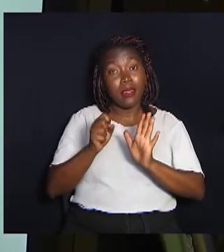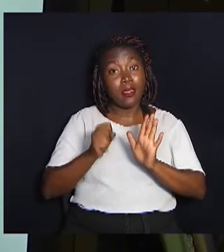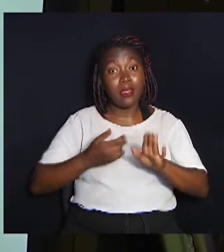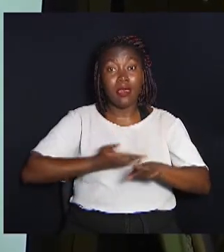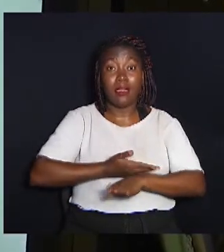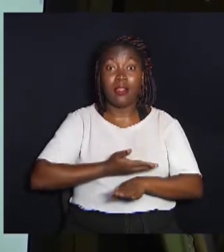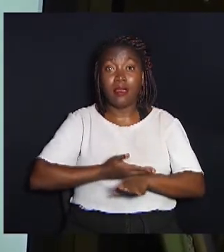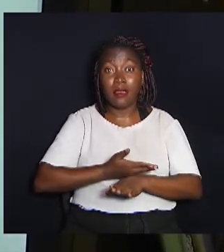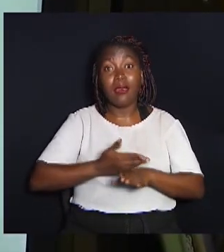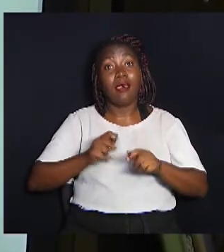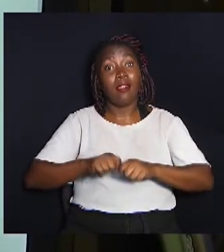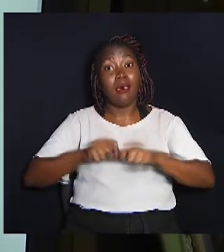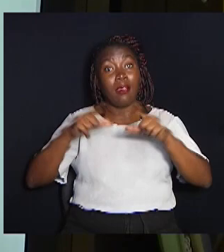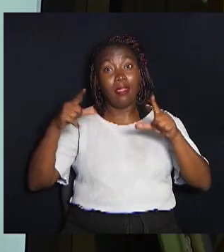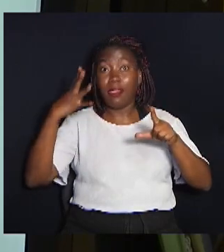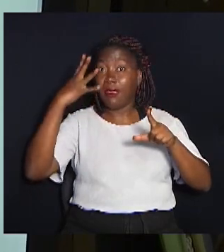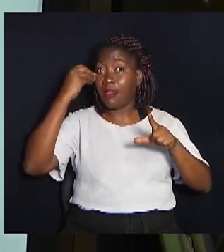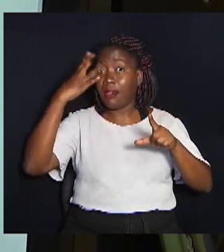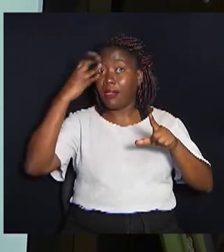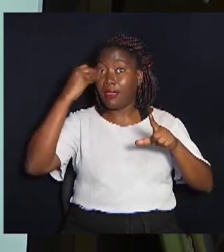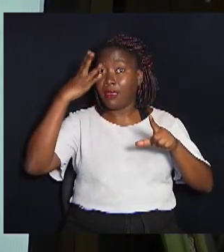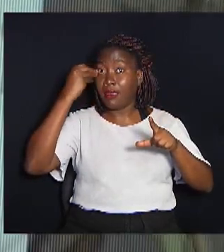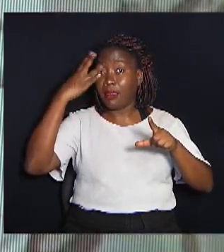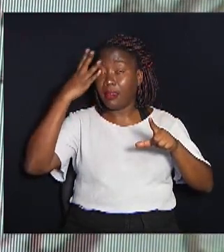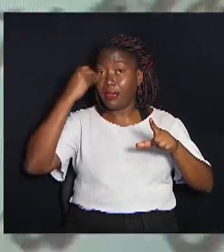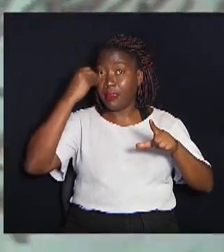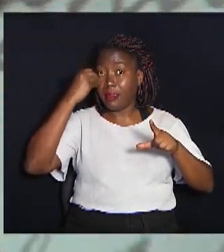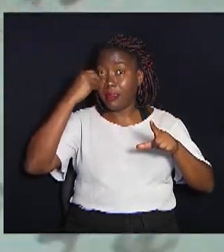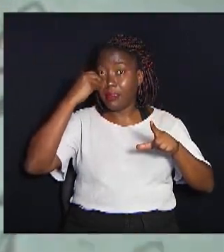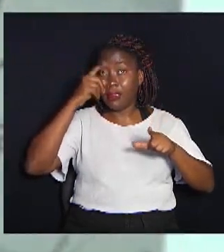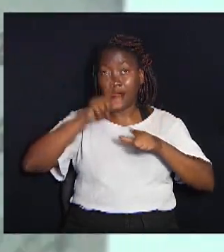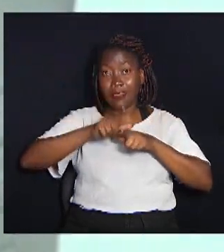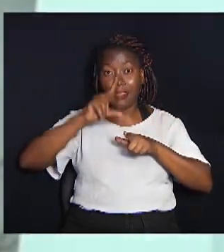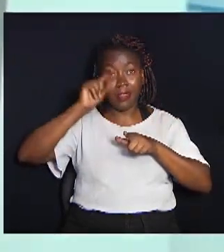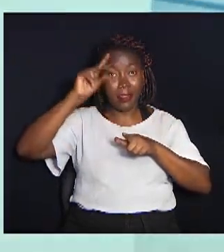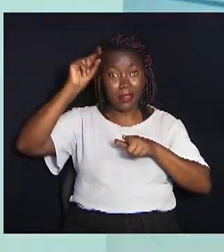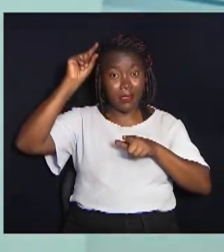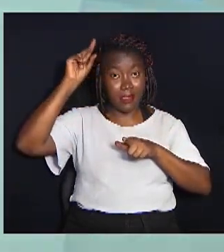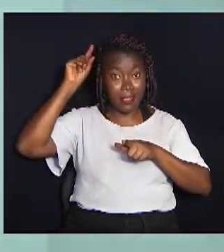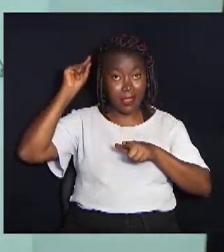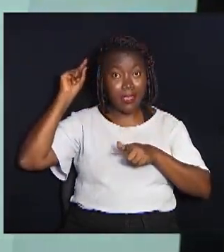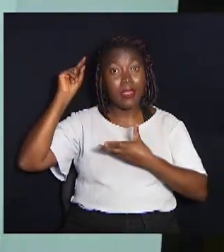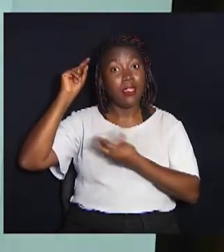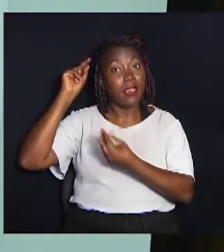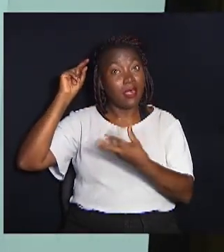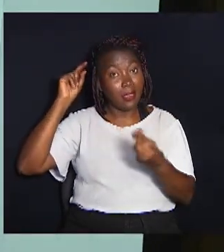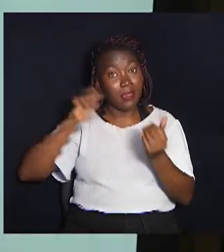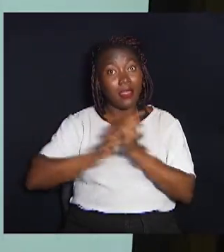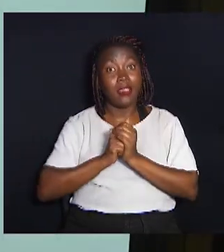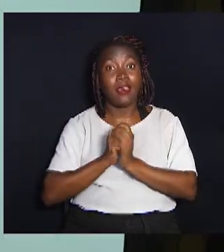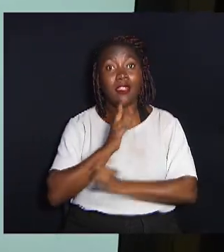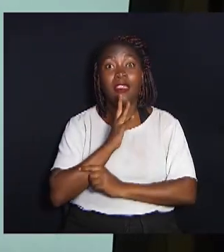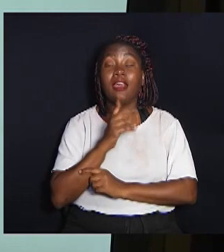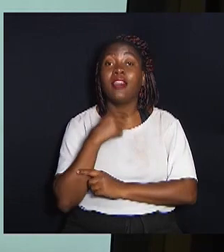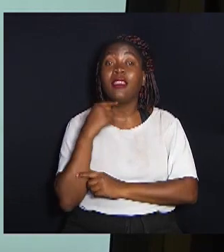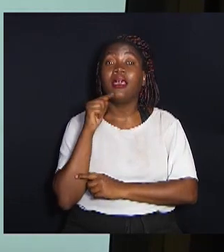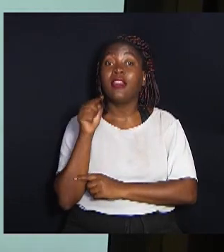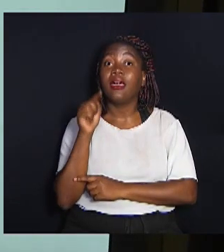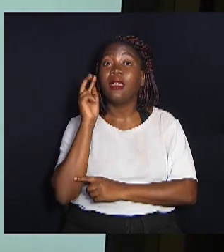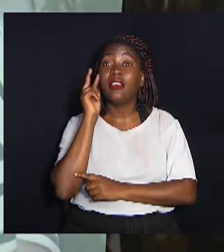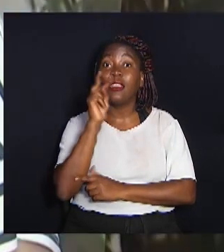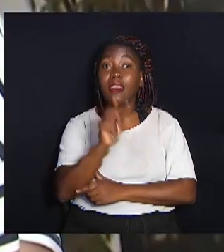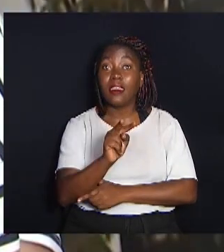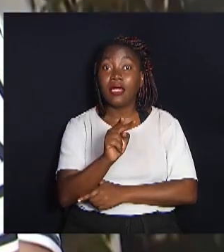até a imagem, naquela letra mais antiga, muitas vezes, para você ver